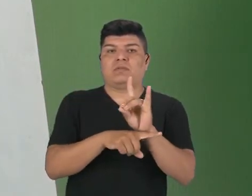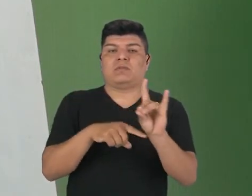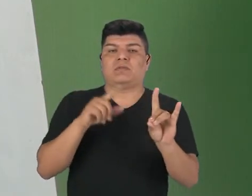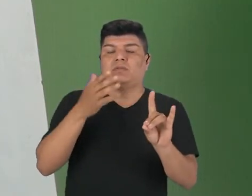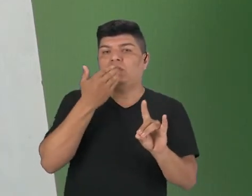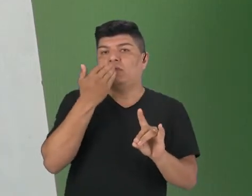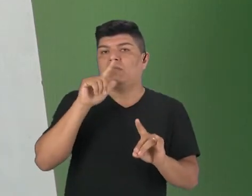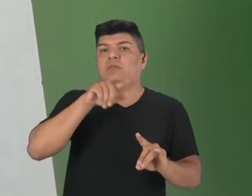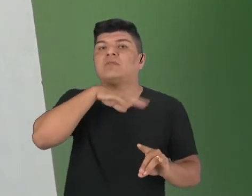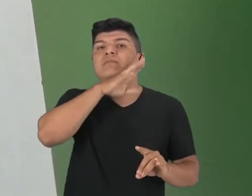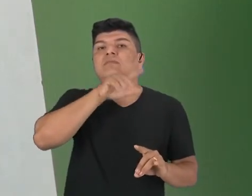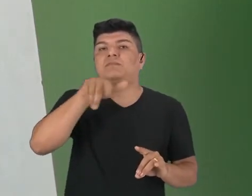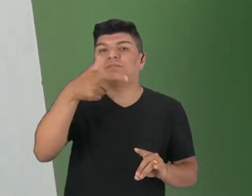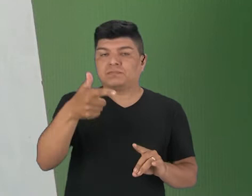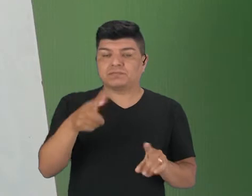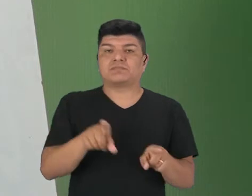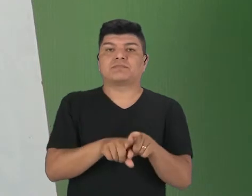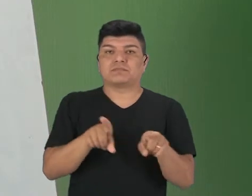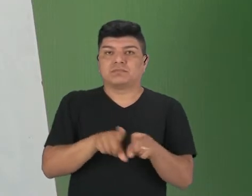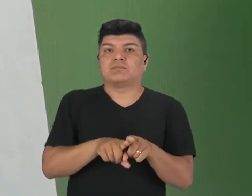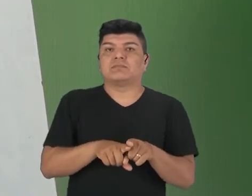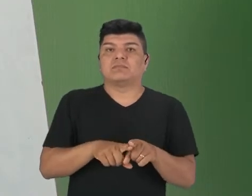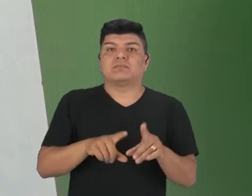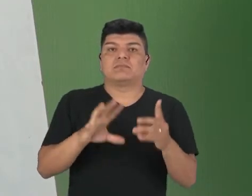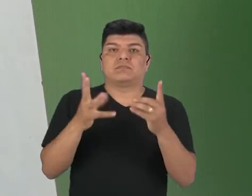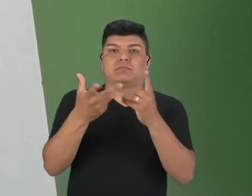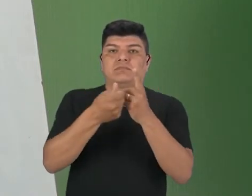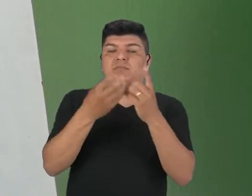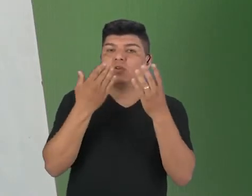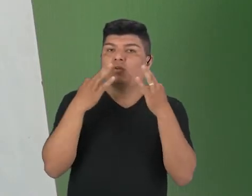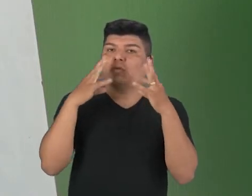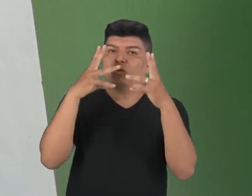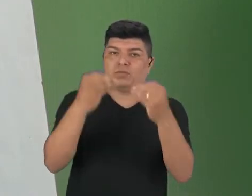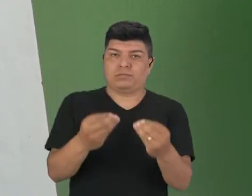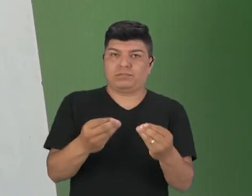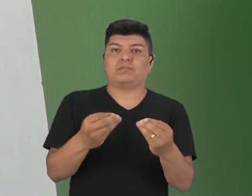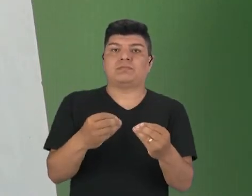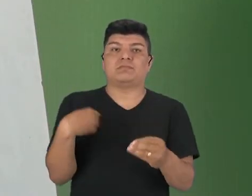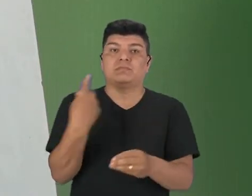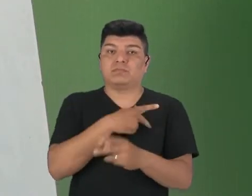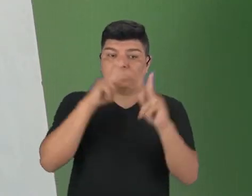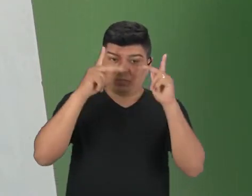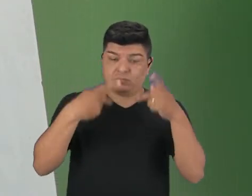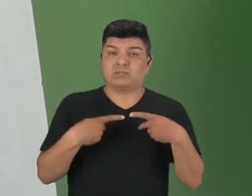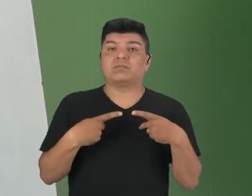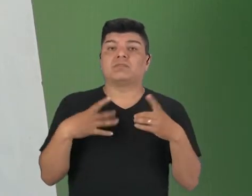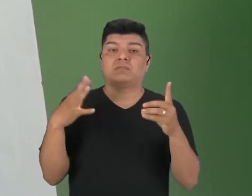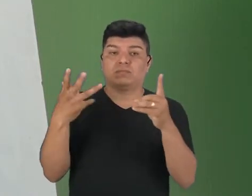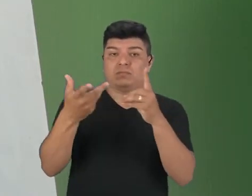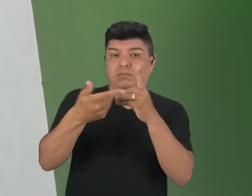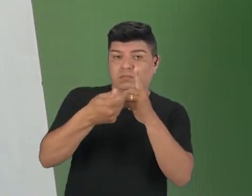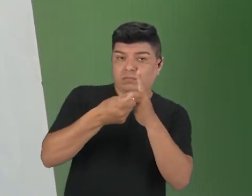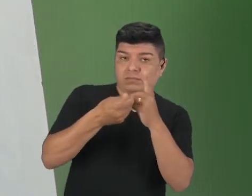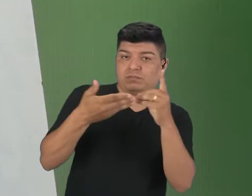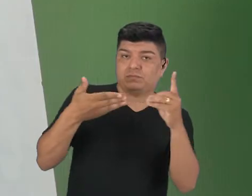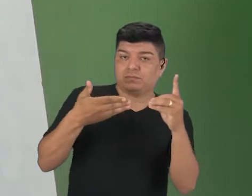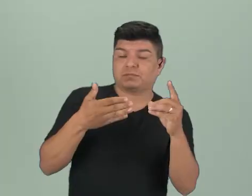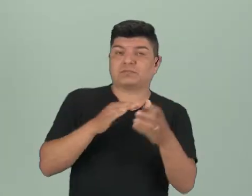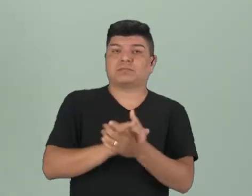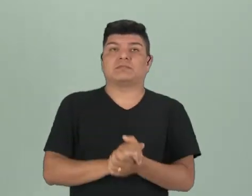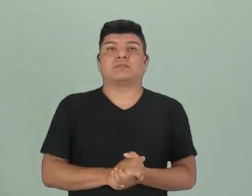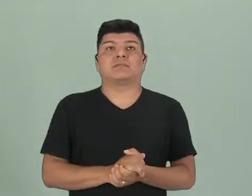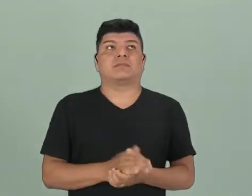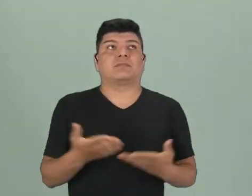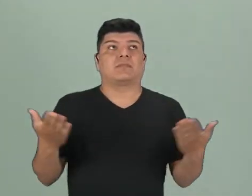de outros animais, e onívoros já comem de tudo. E nós, seres humanos, entramos nessa classificação aqui.